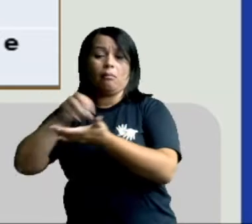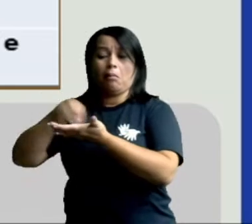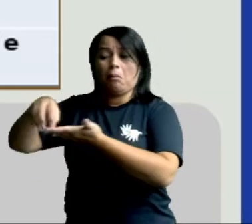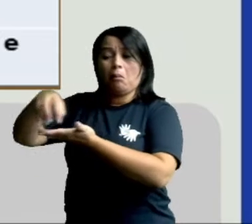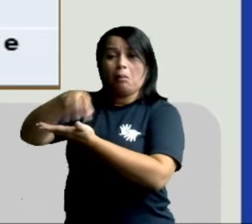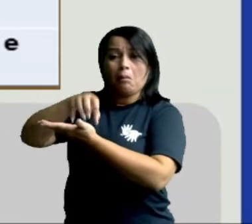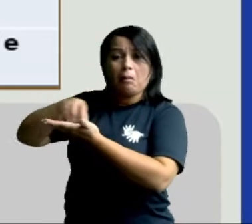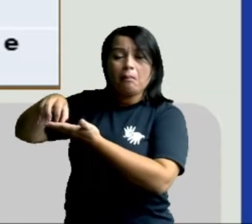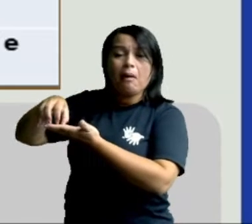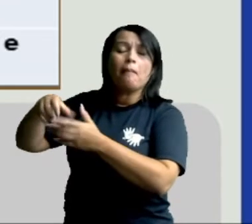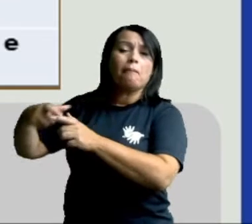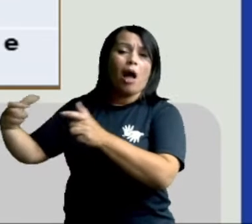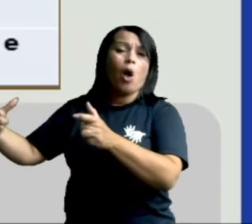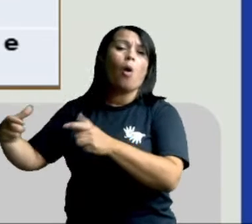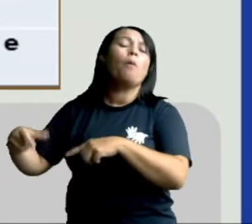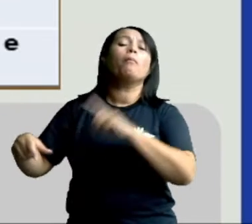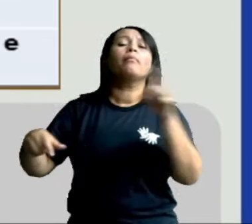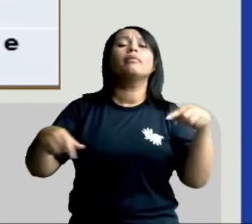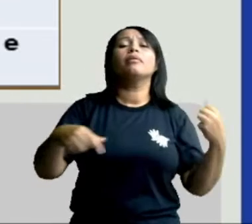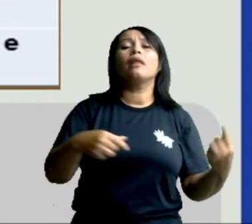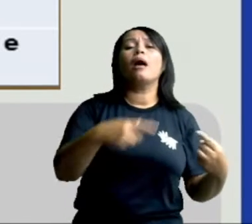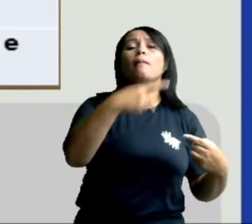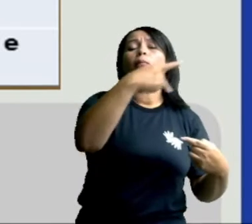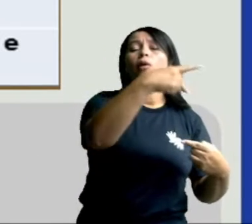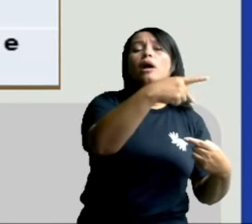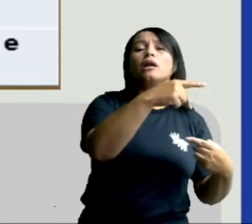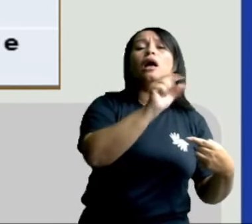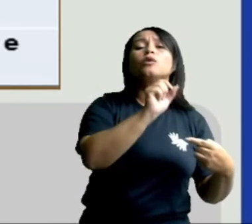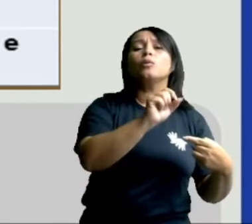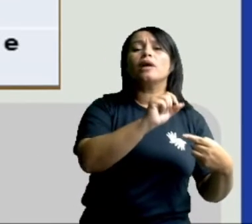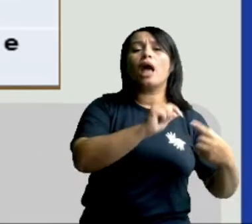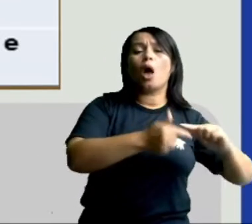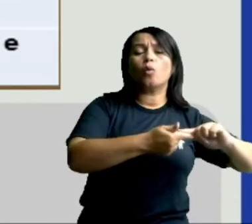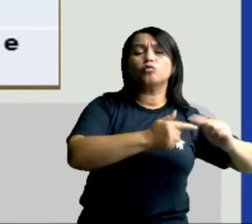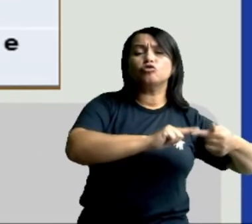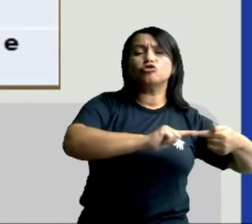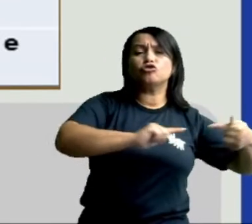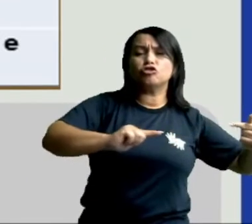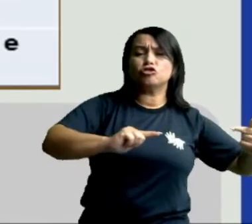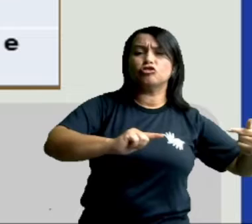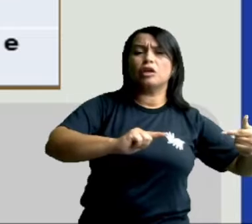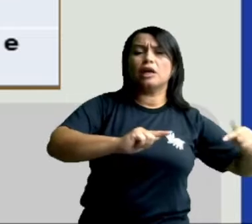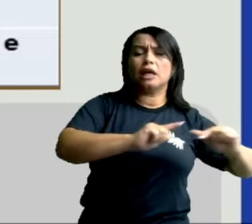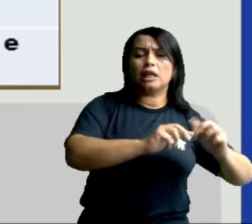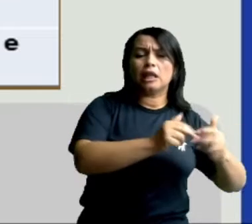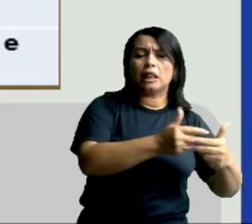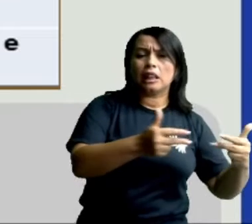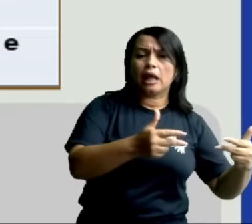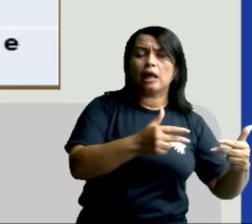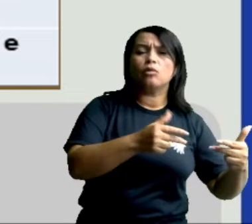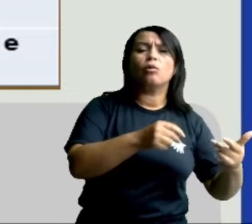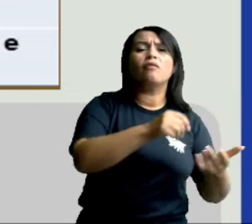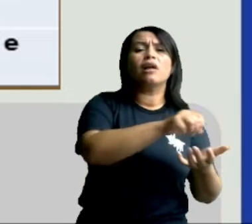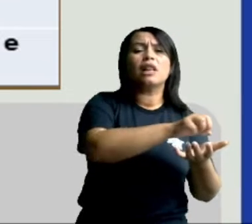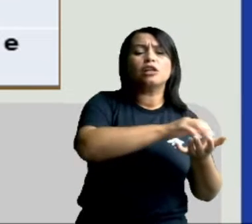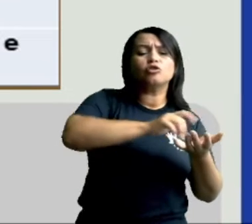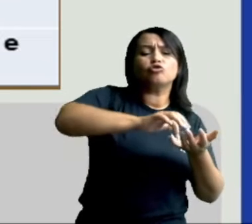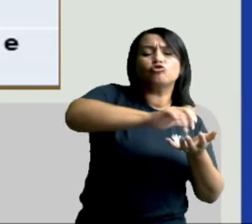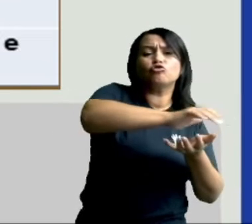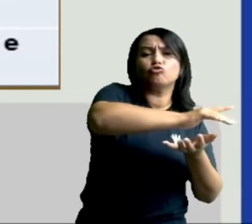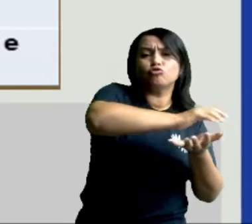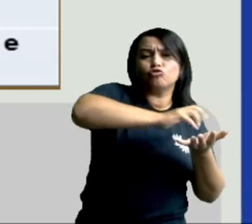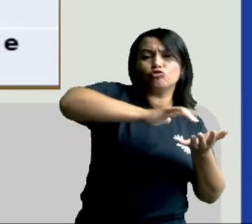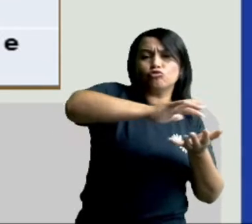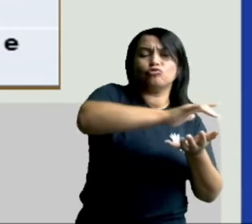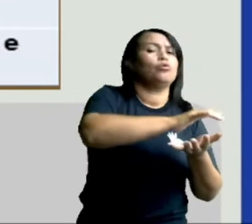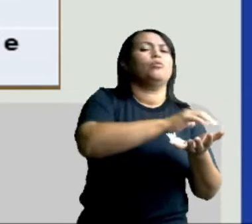compartimentalizada. Na procarionte, o material genético ele está disperso no citoplasma, né? Como eu falei para